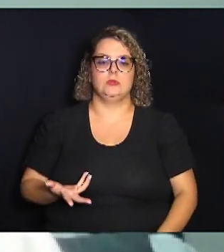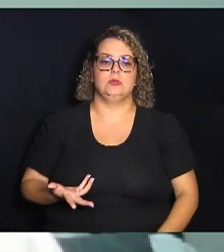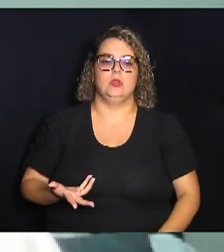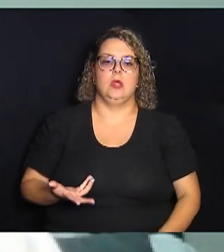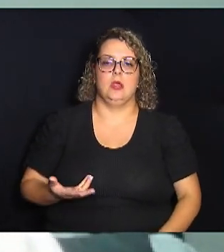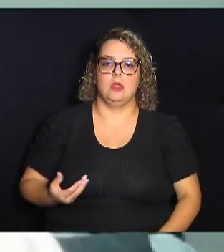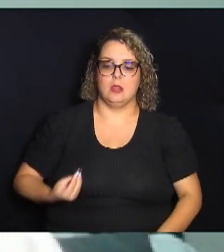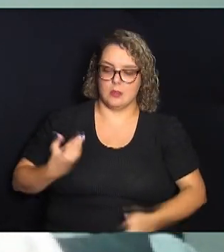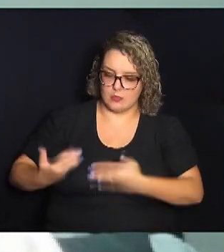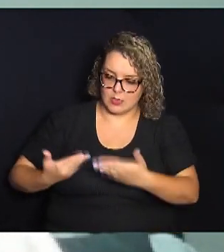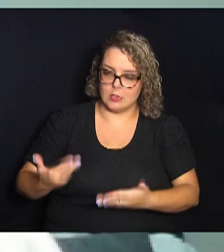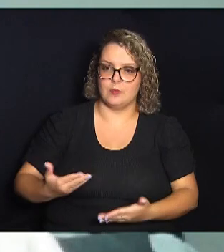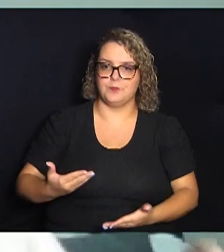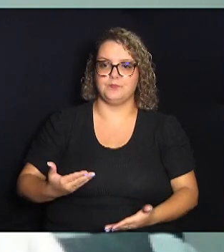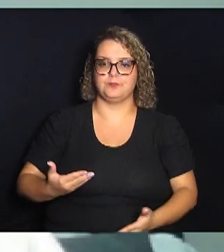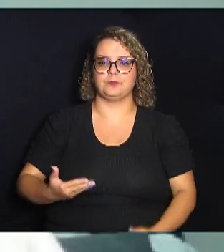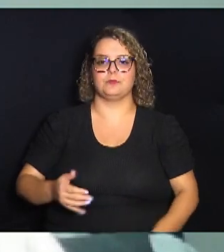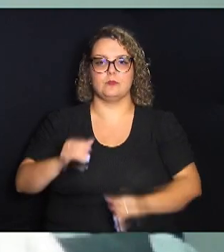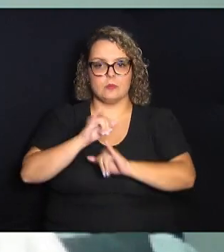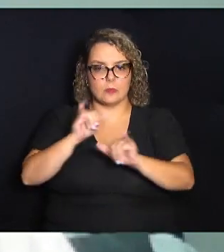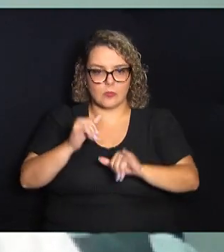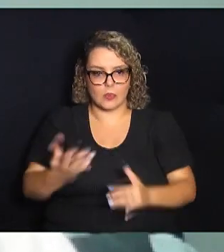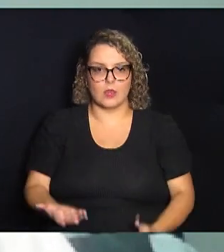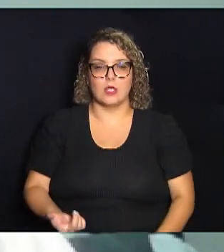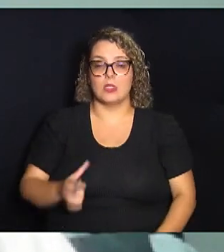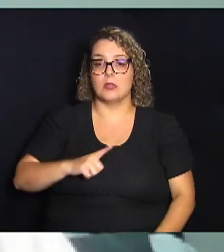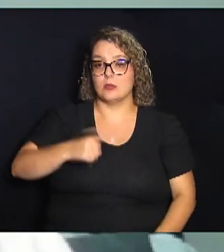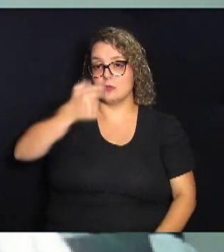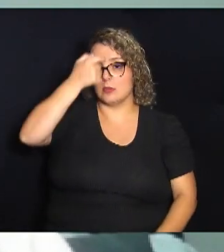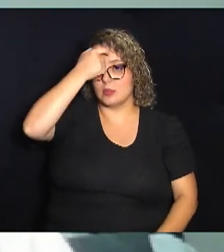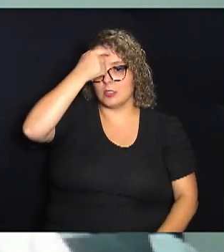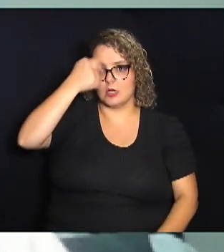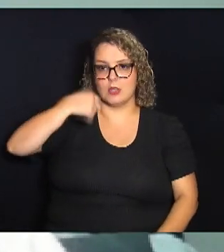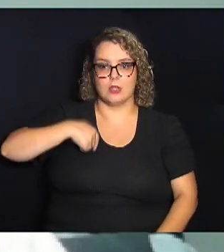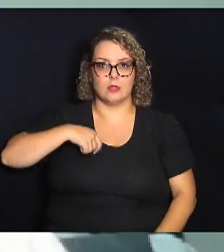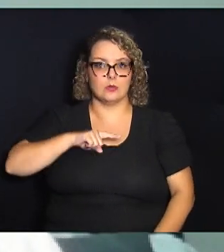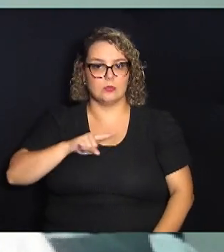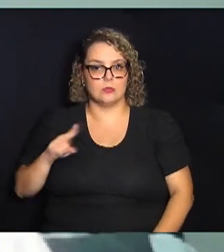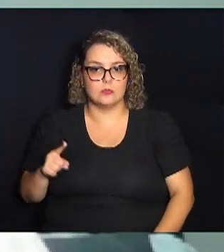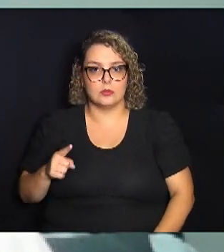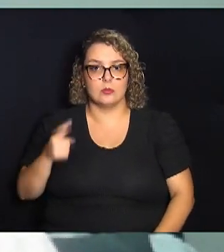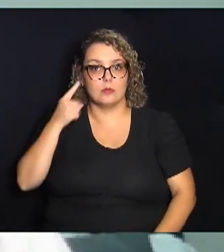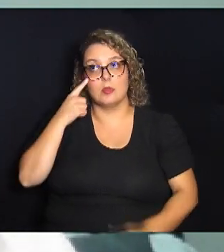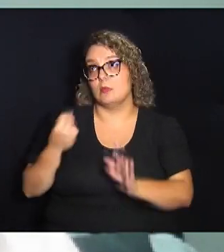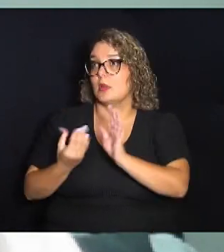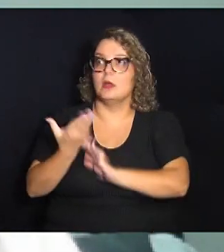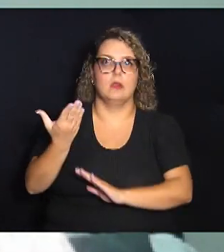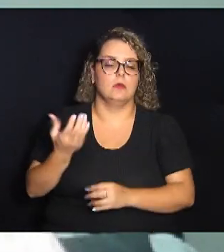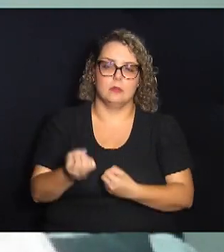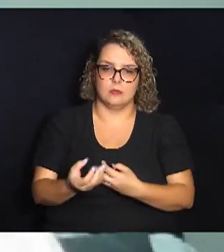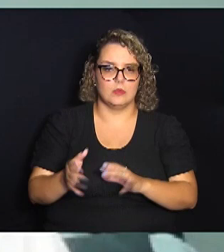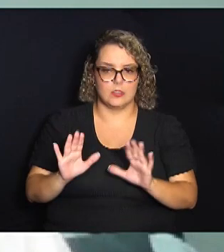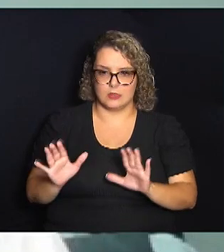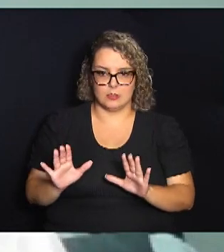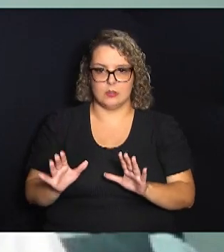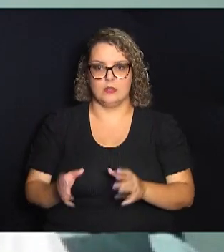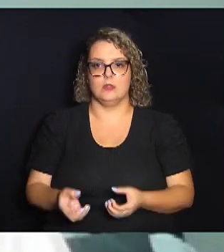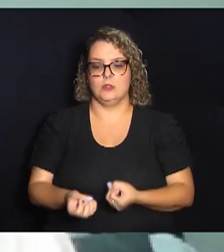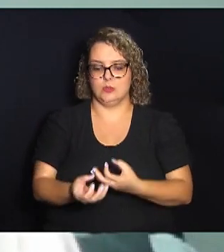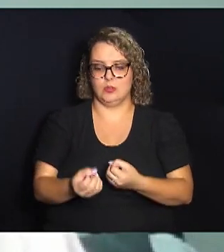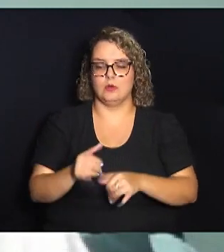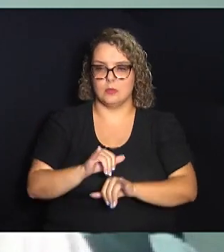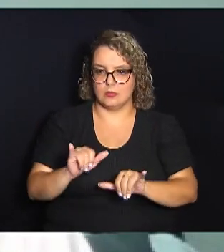passar essa mensagem para frente e tenham consciência. Eu não estou aqui para inventar dados, muito pelo contrário, estou para passar